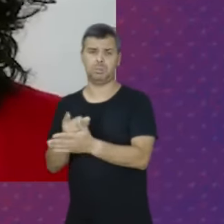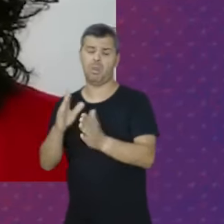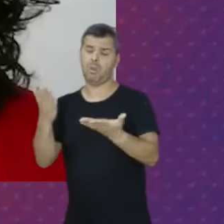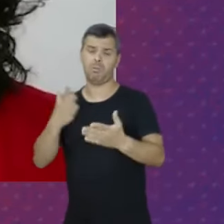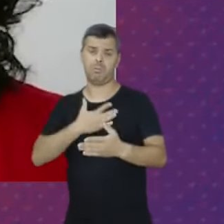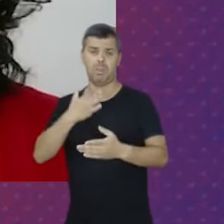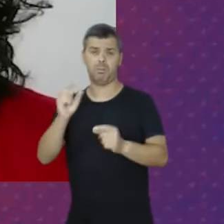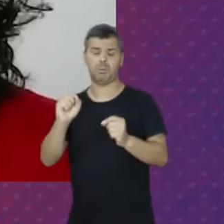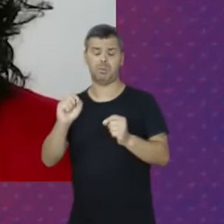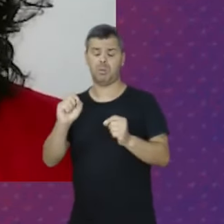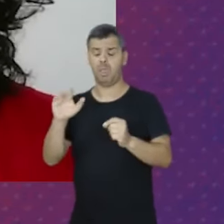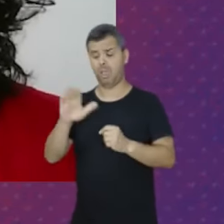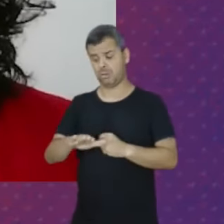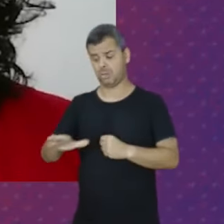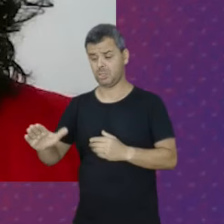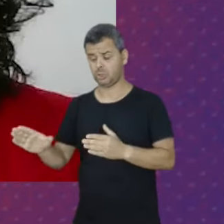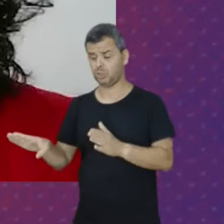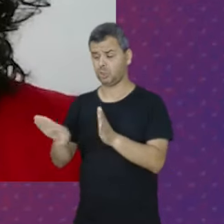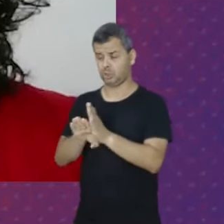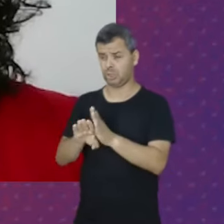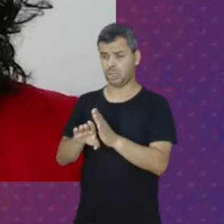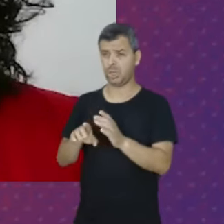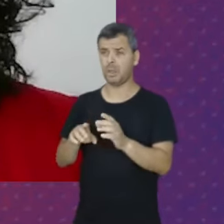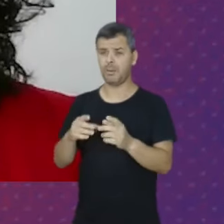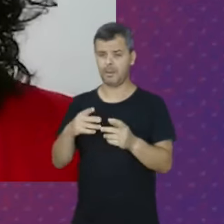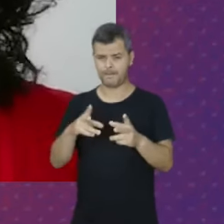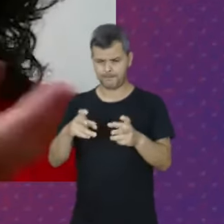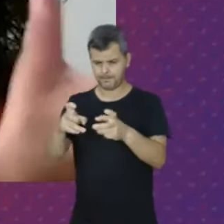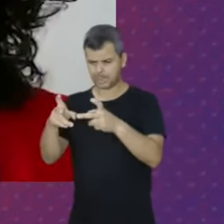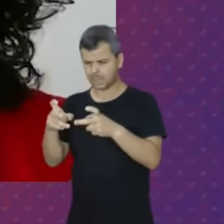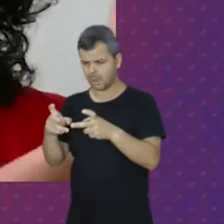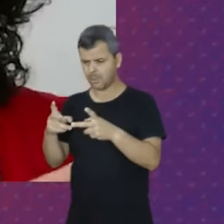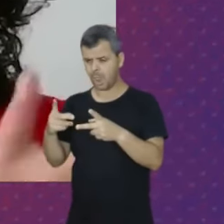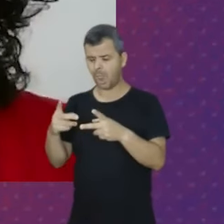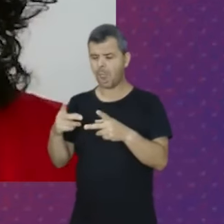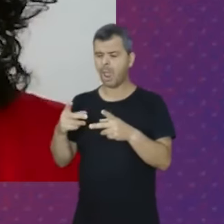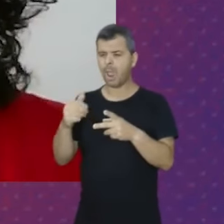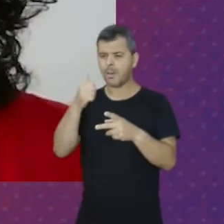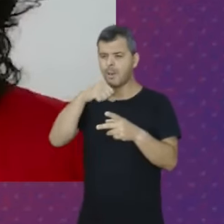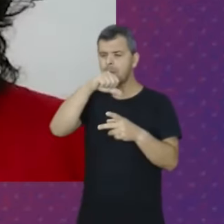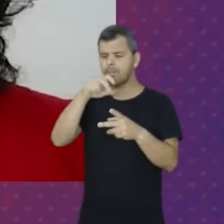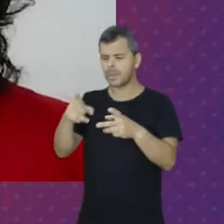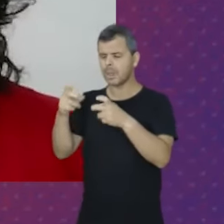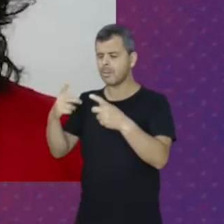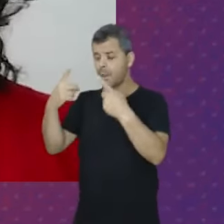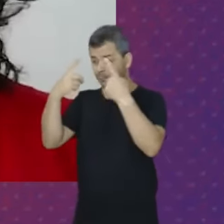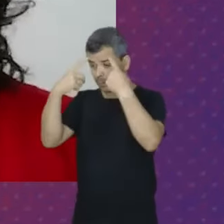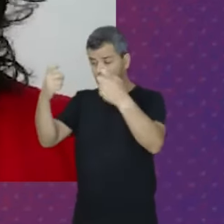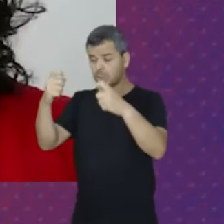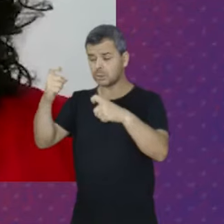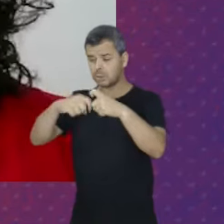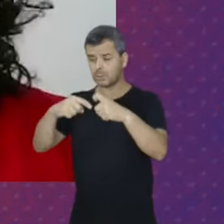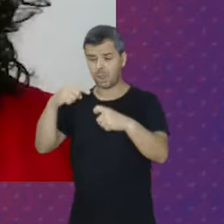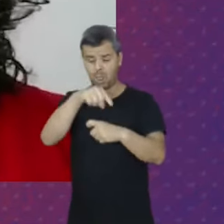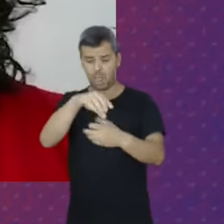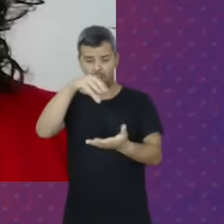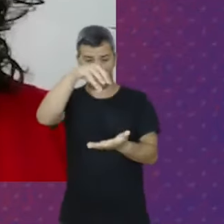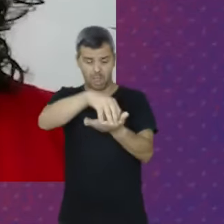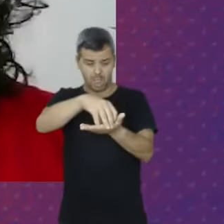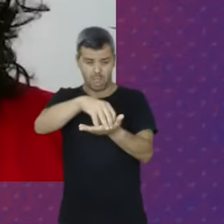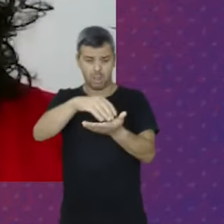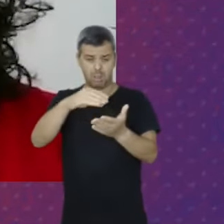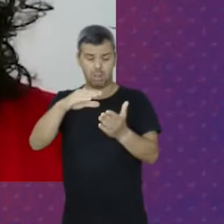uma criança que chega, a mãe identificou a violência sexual e leva lá na unidade de pronto atendimento. Se a unidade de